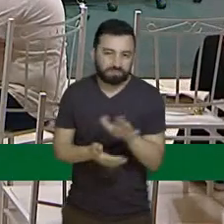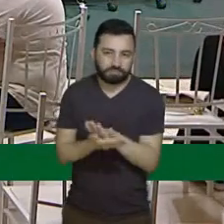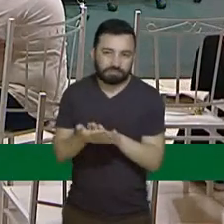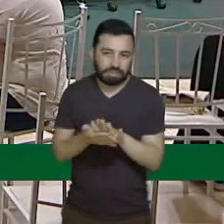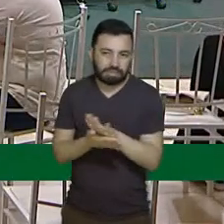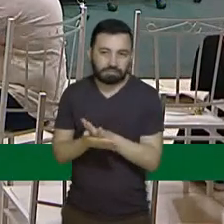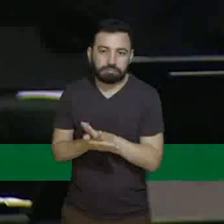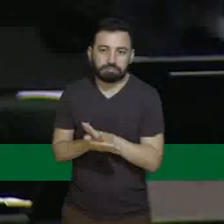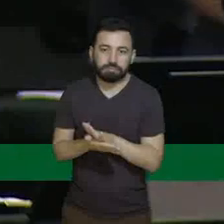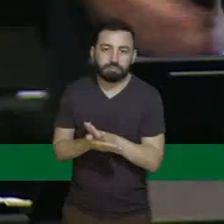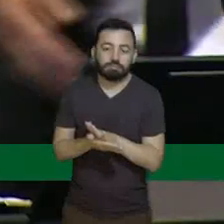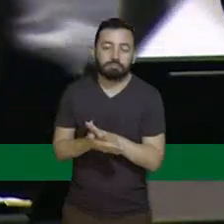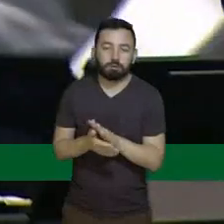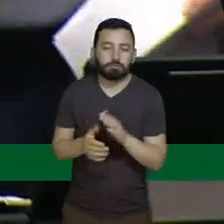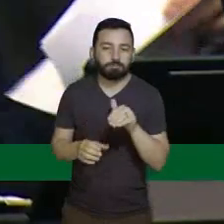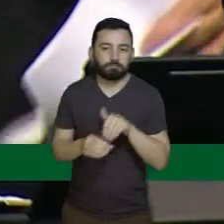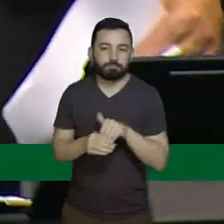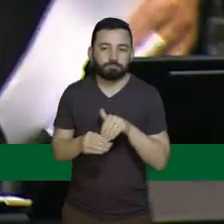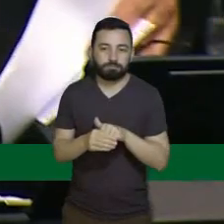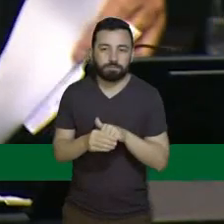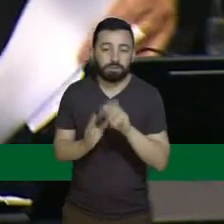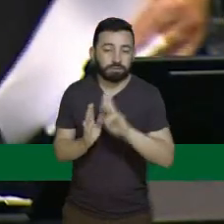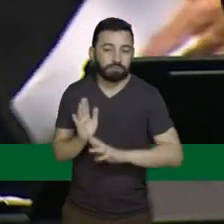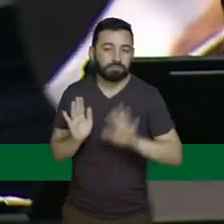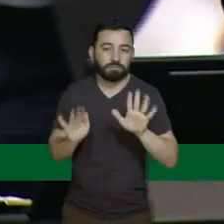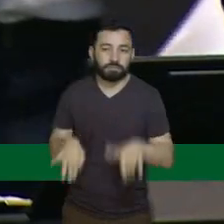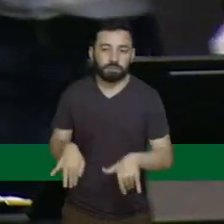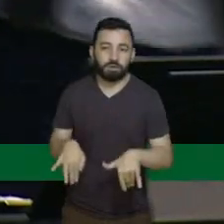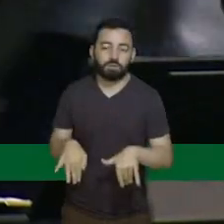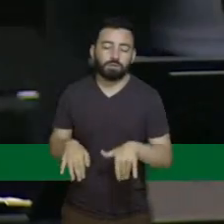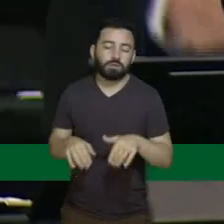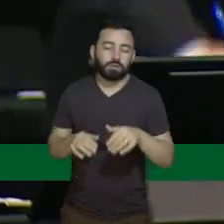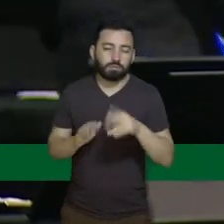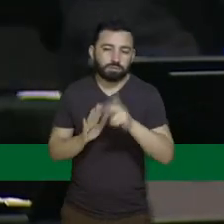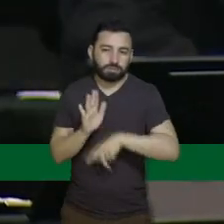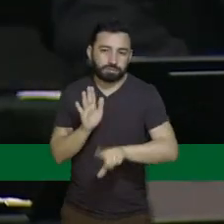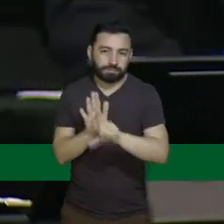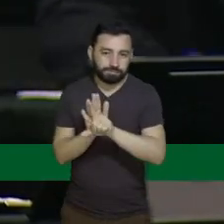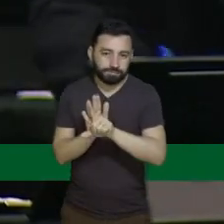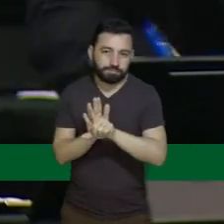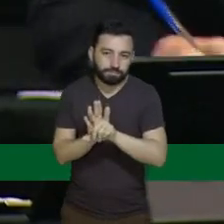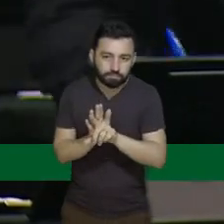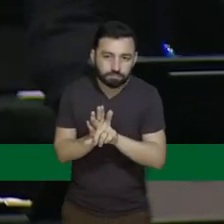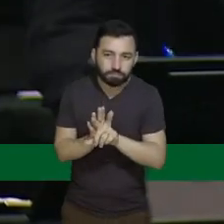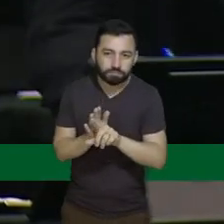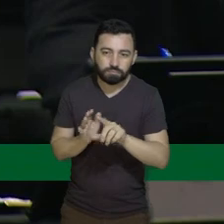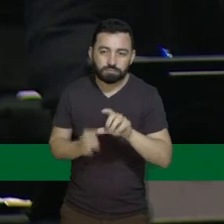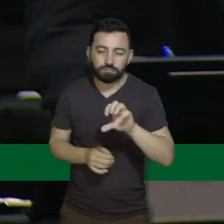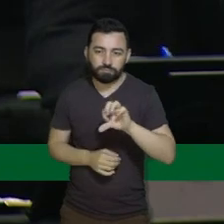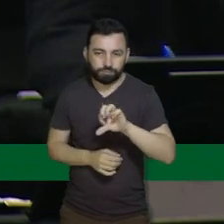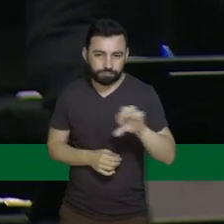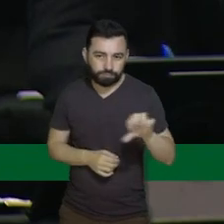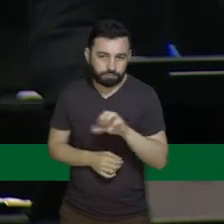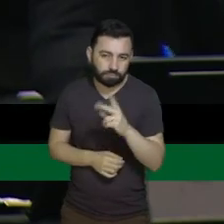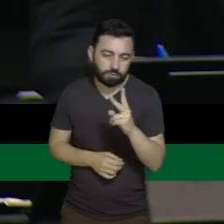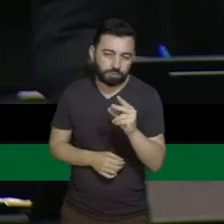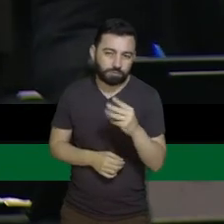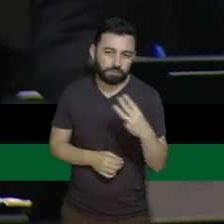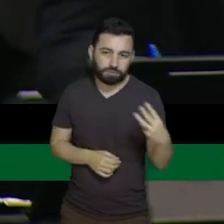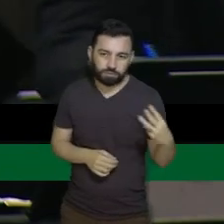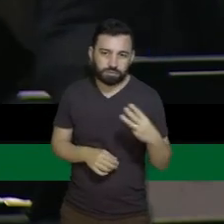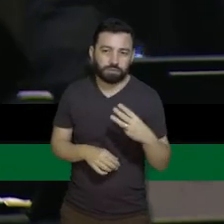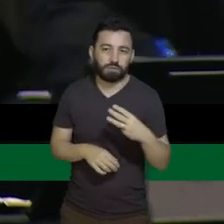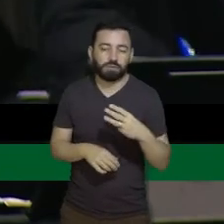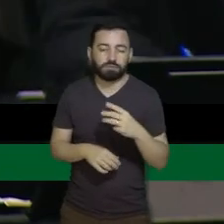objeção, em votação as redações finais dos seguintes projetos de lei. Projeto de Lei 99/2023, Projeto de